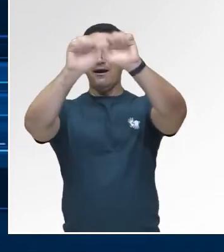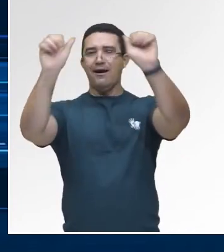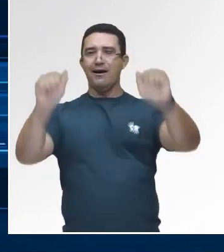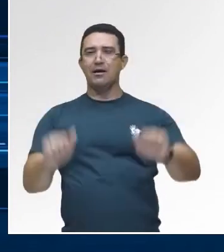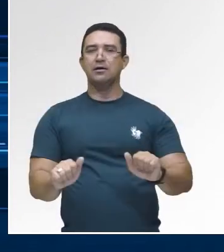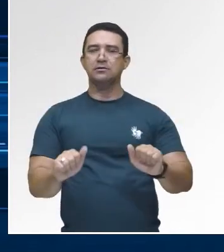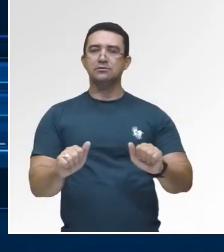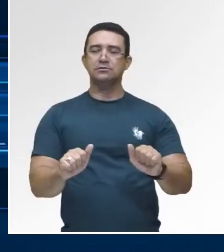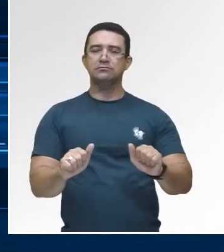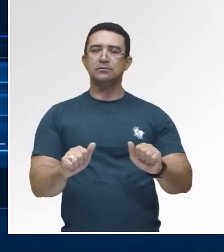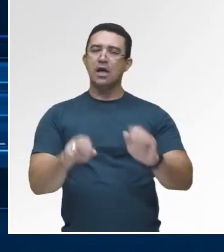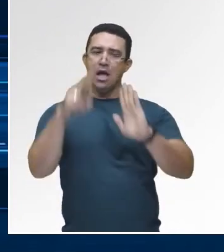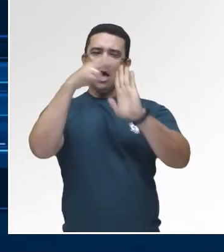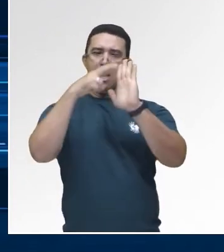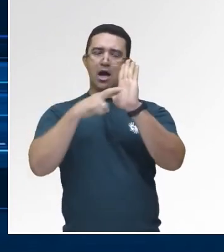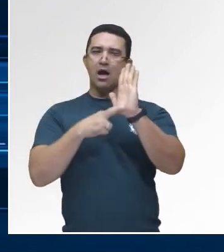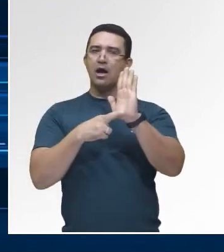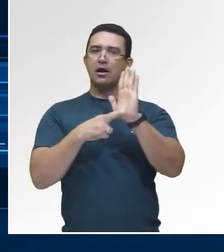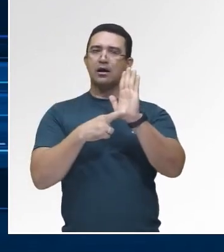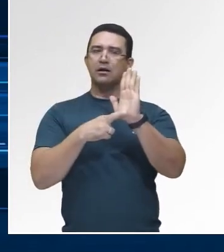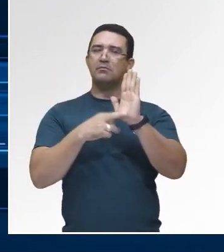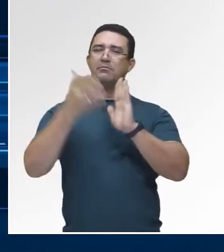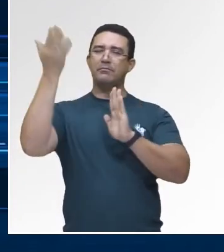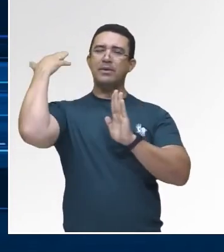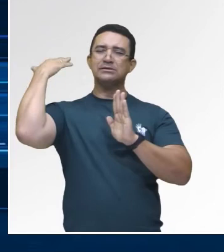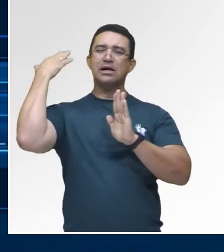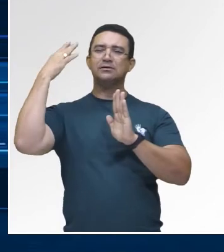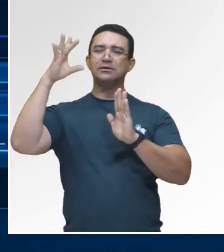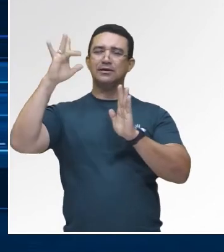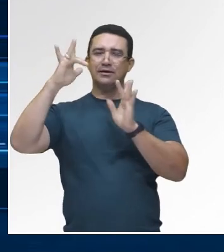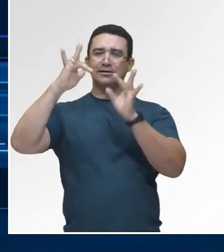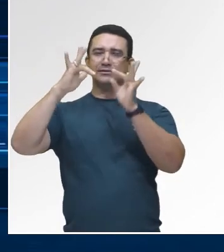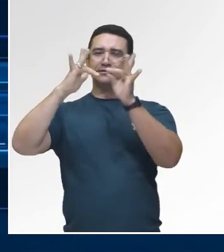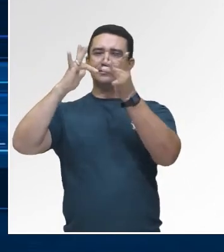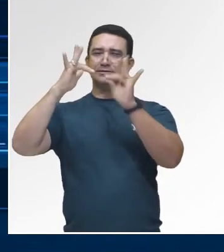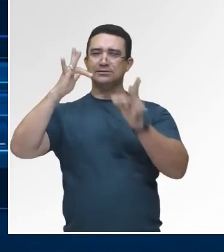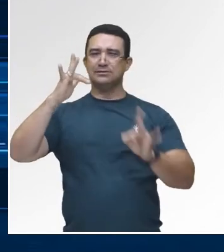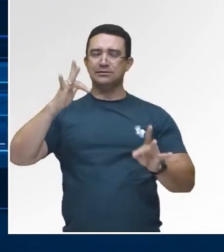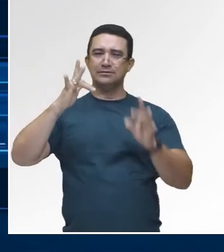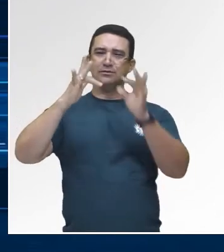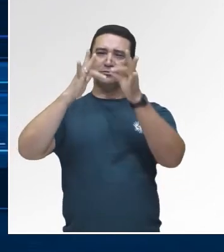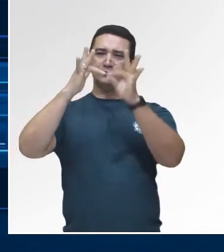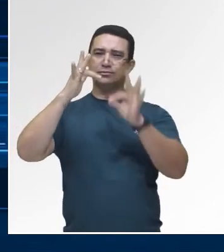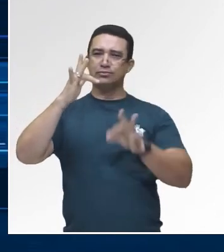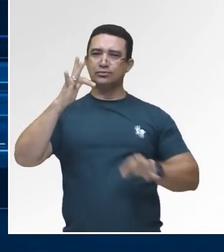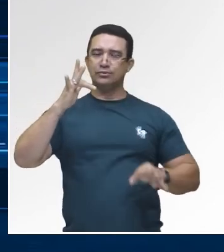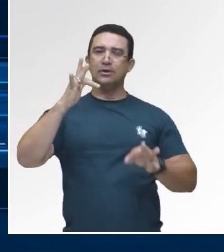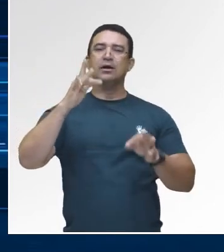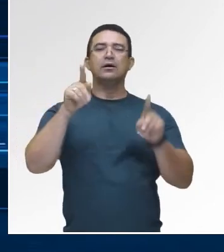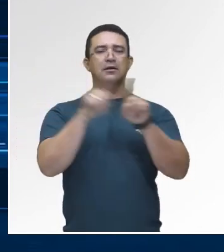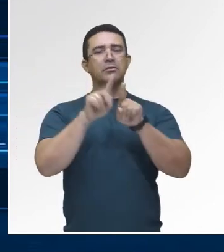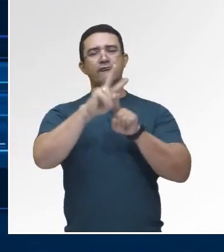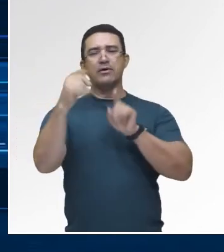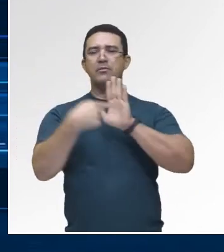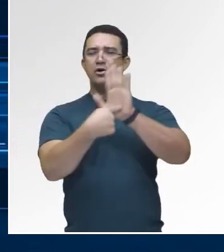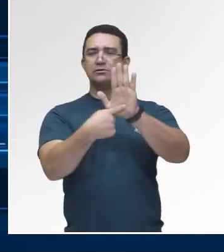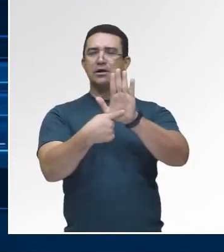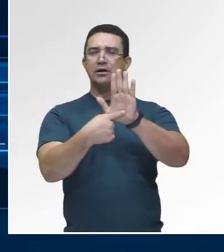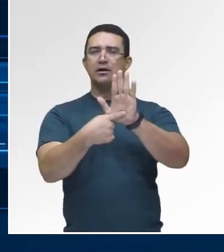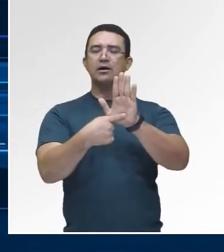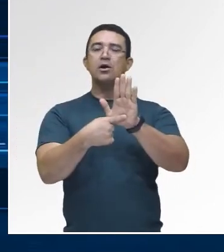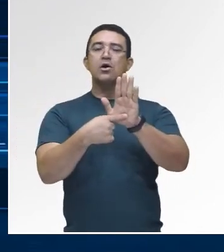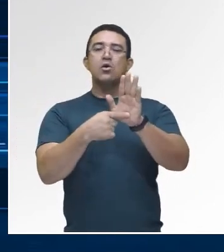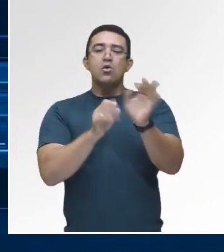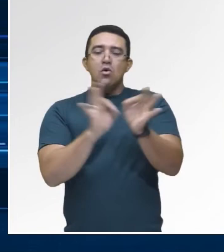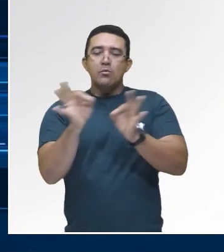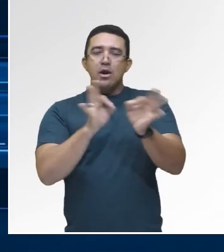contraposição às regras do arcadismo, né? Então, ele vai trazer essas características. No plano formal, vai